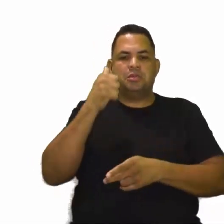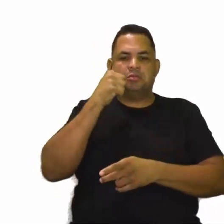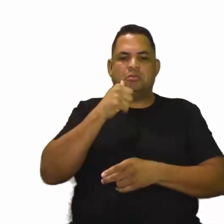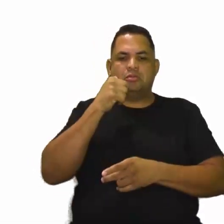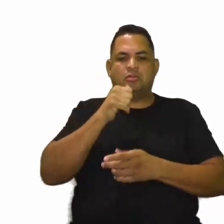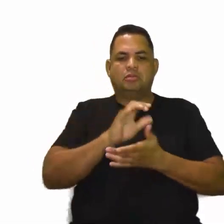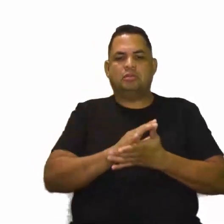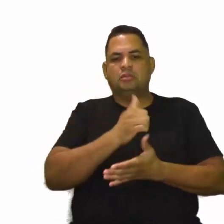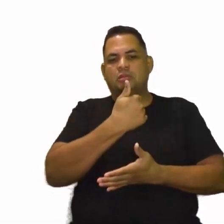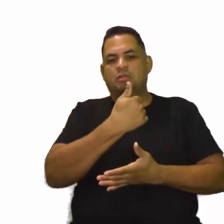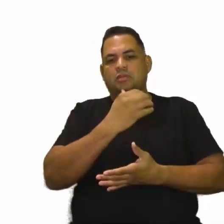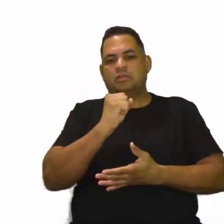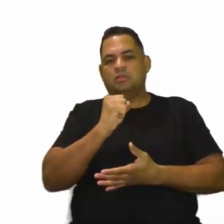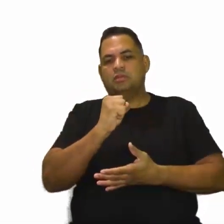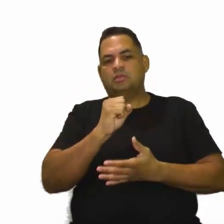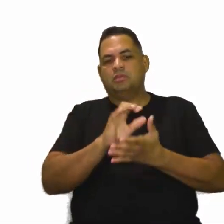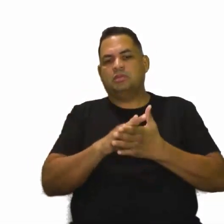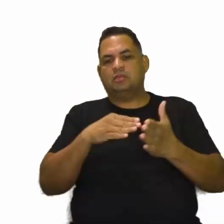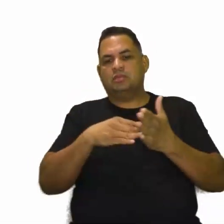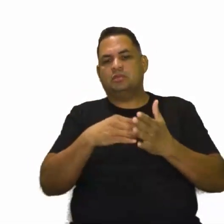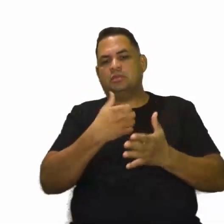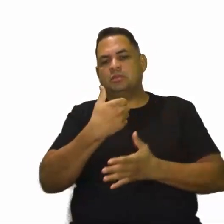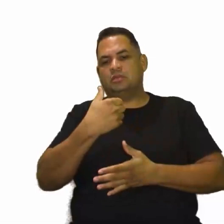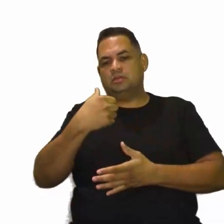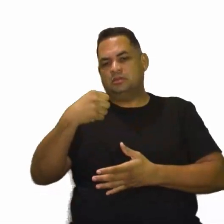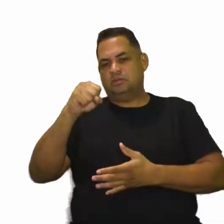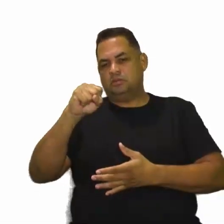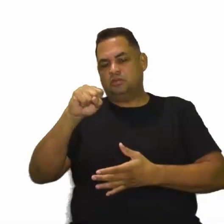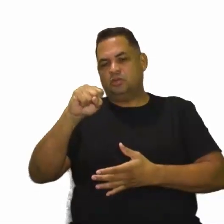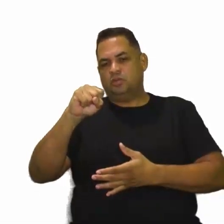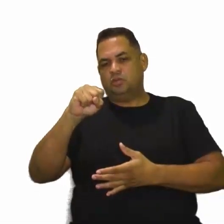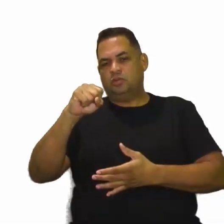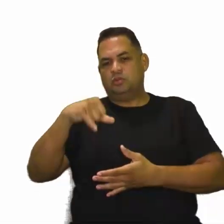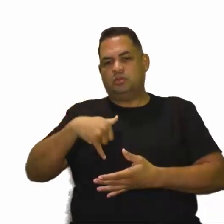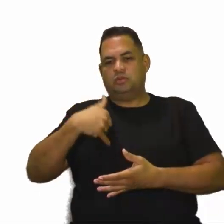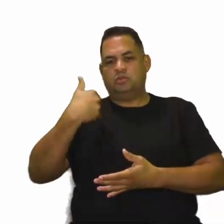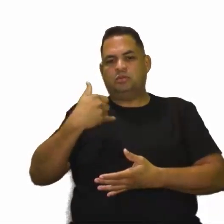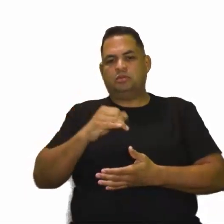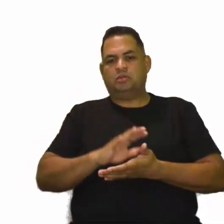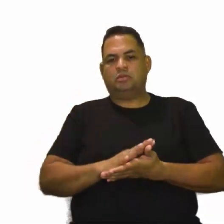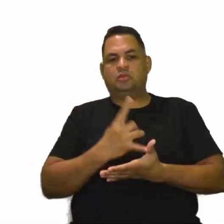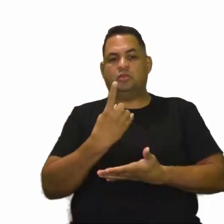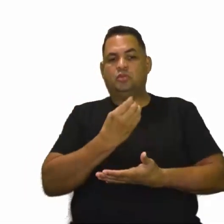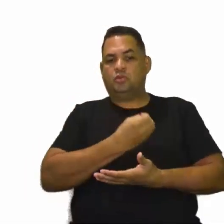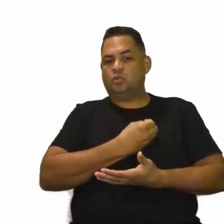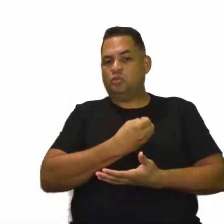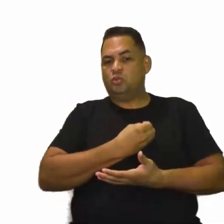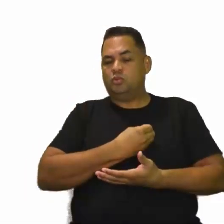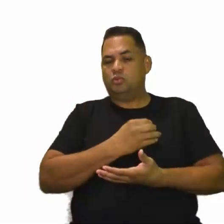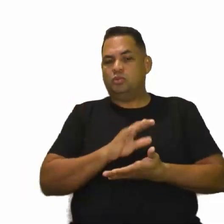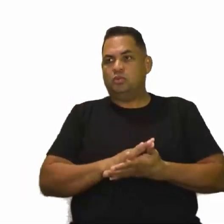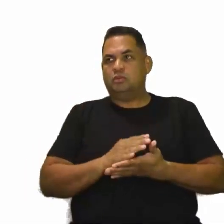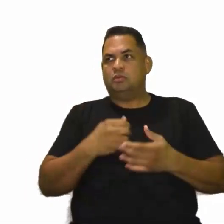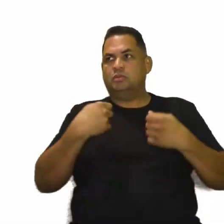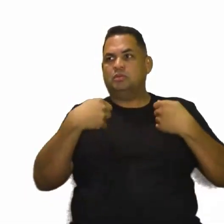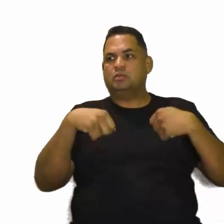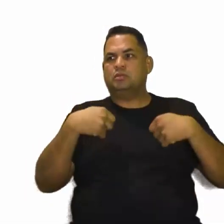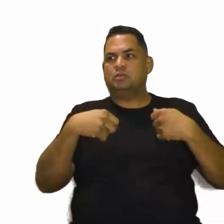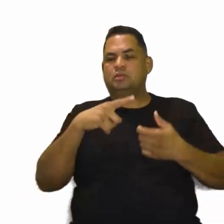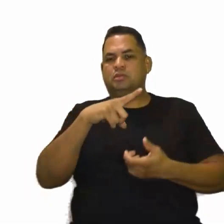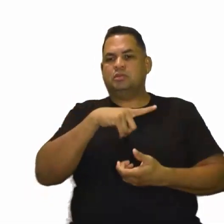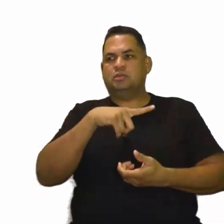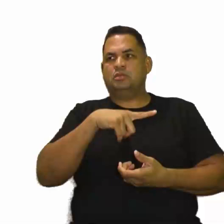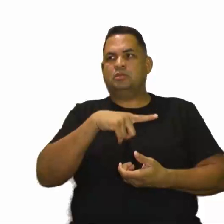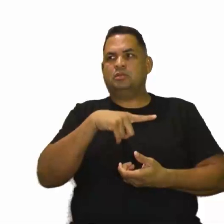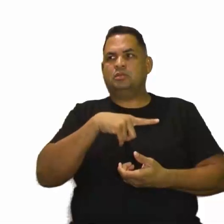mulher, de 10 a 18 anos. A única variável aqui que eu vou considerar, que eu preciso